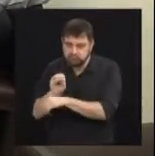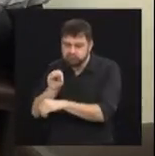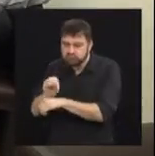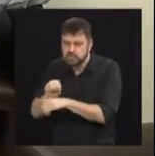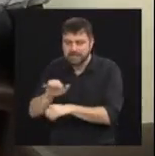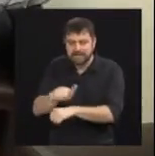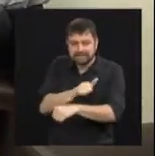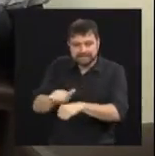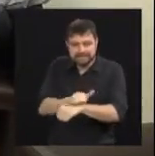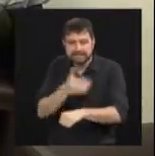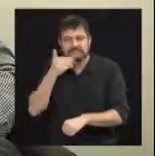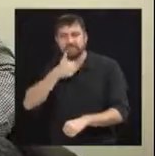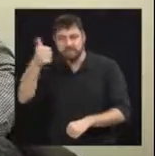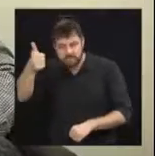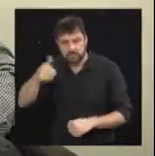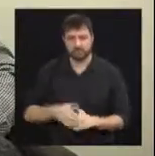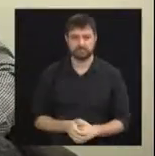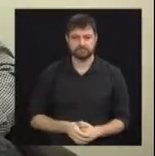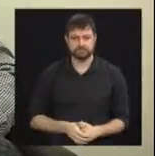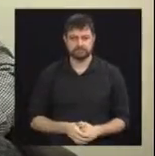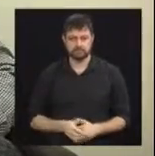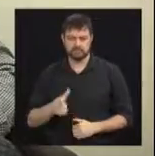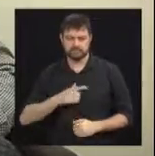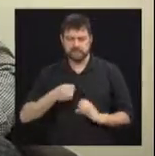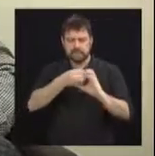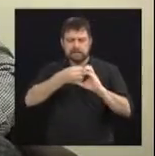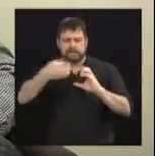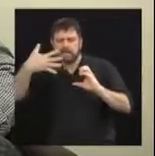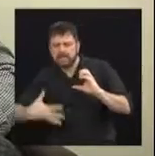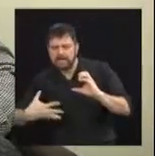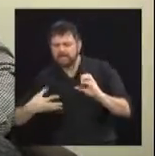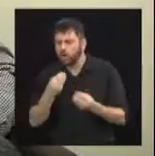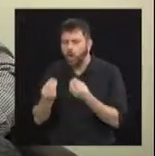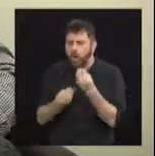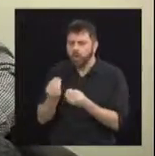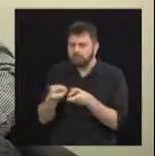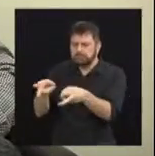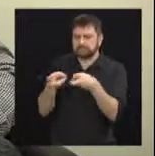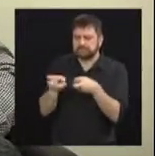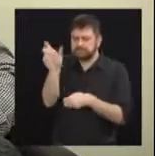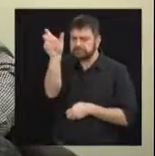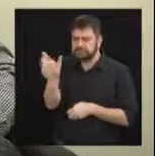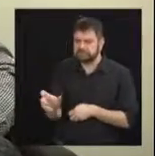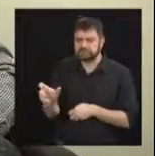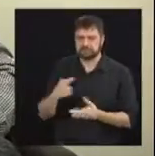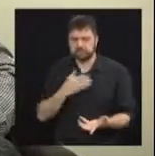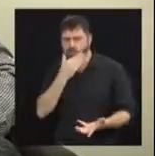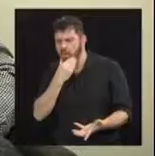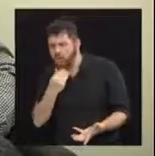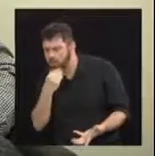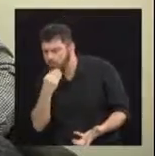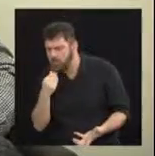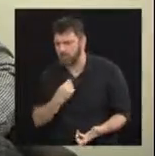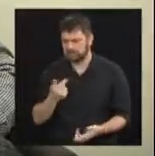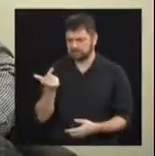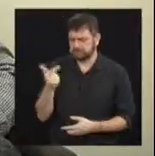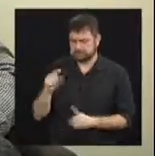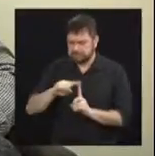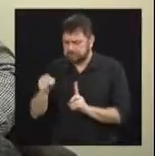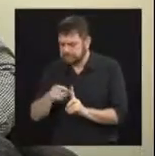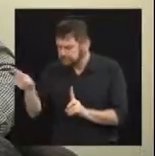forma de tratar esse casal. Existe uma característica, um perfil do homem infértil ou da